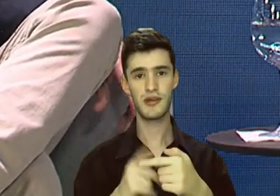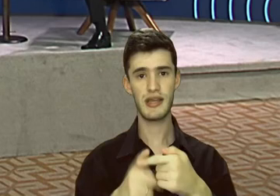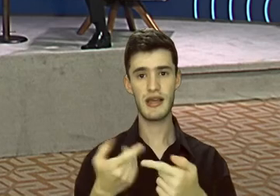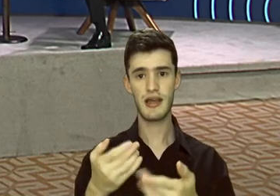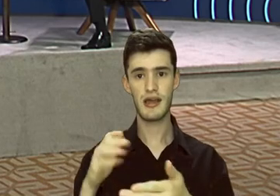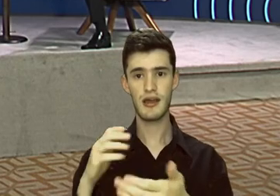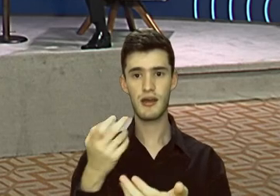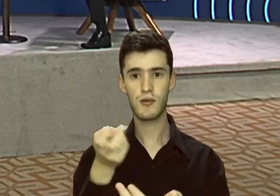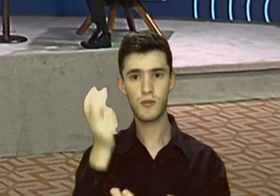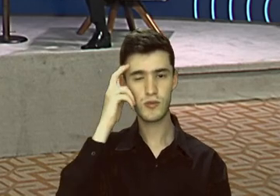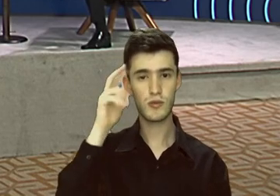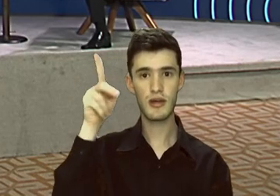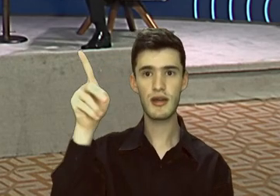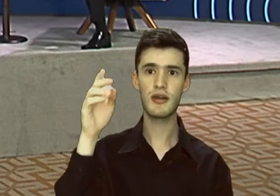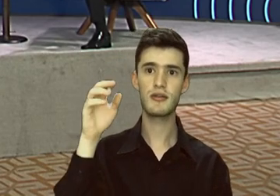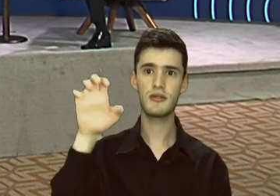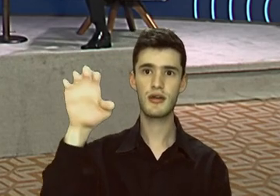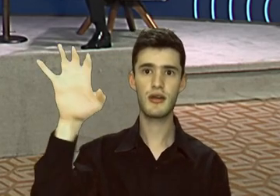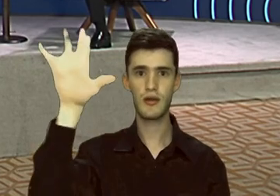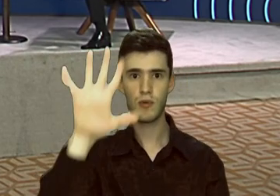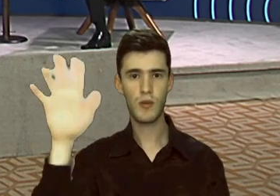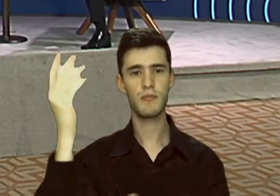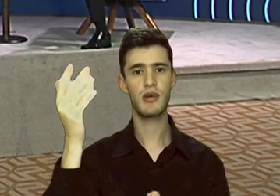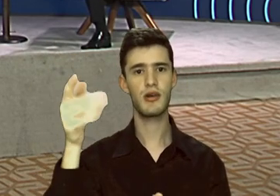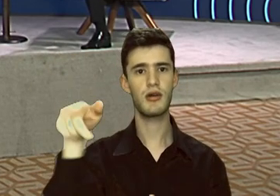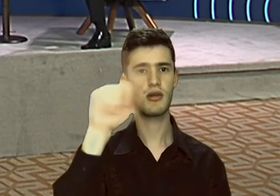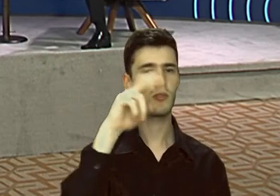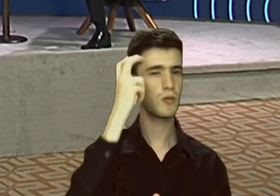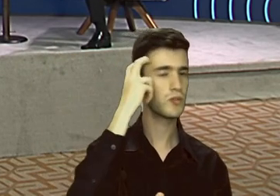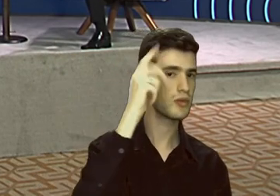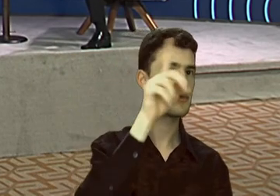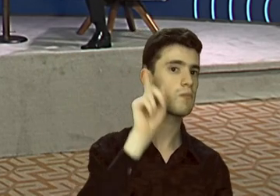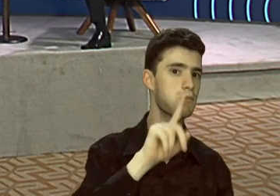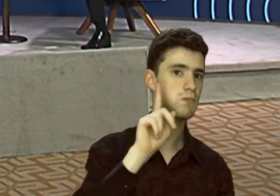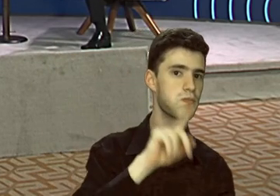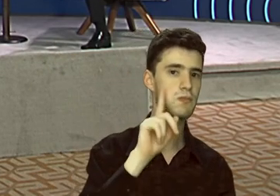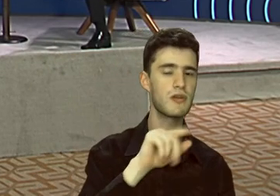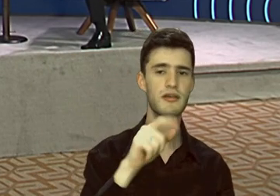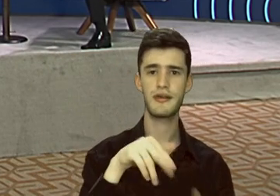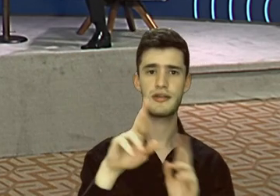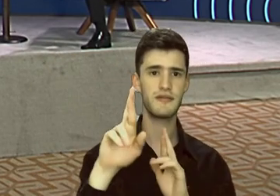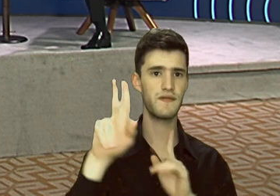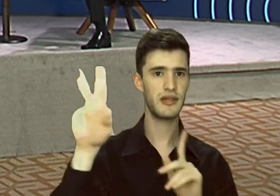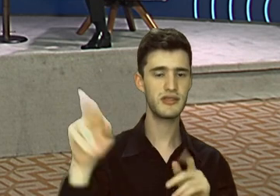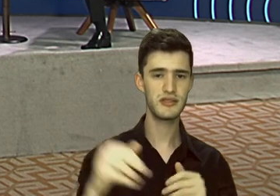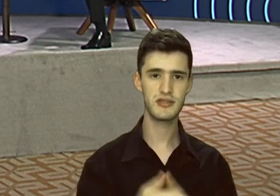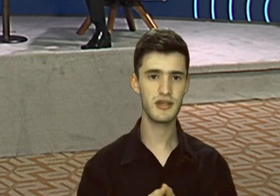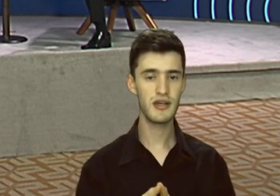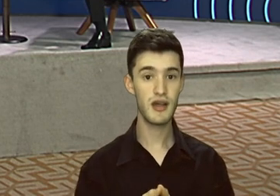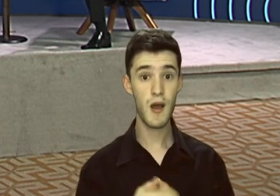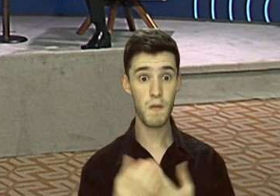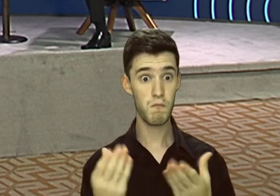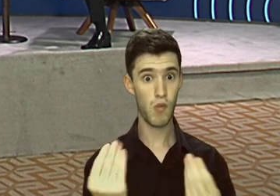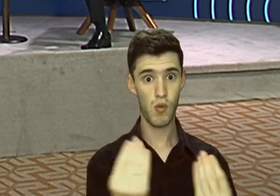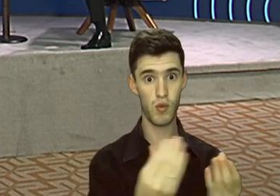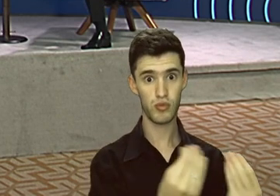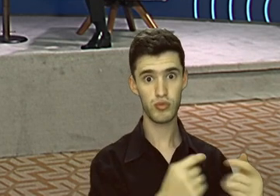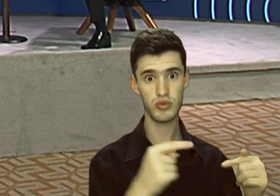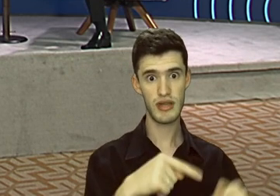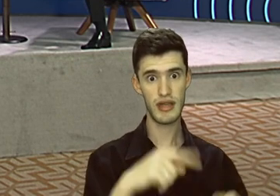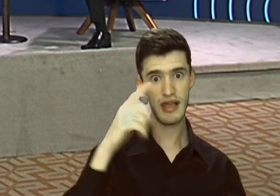temos visto também uma volta agora dos que foram né nesse caso aí tem claramente também uma uma